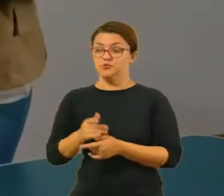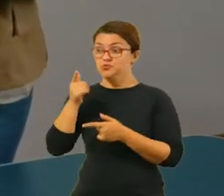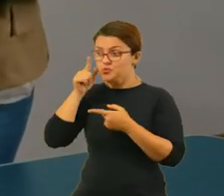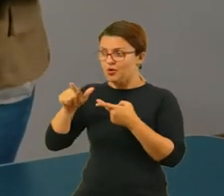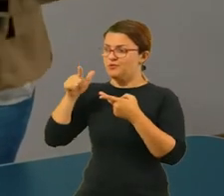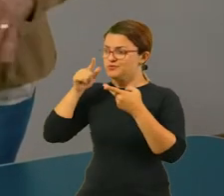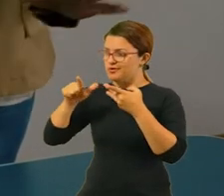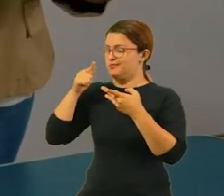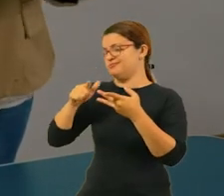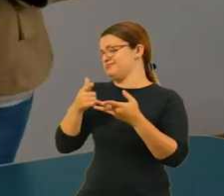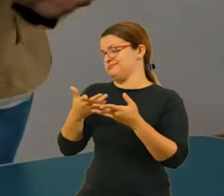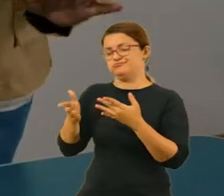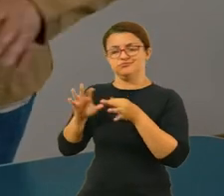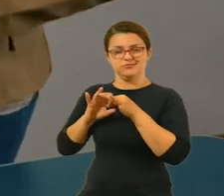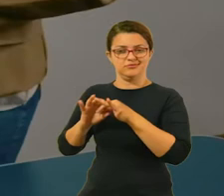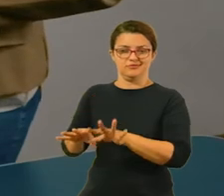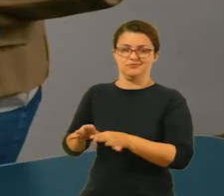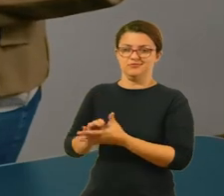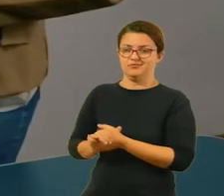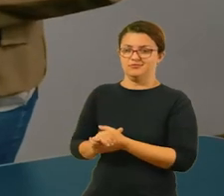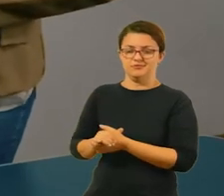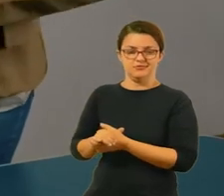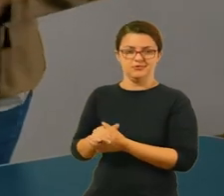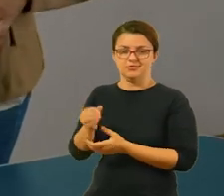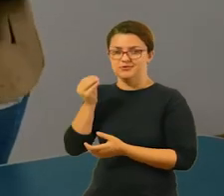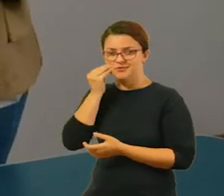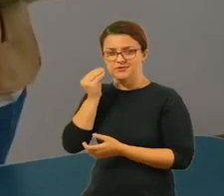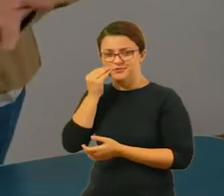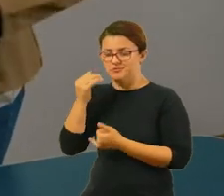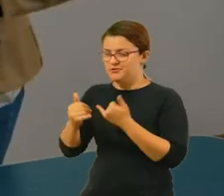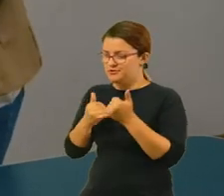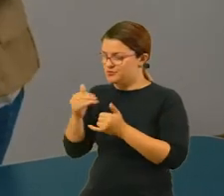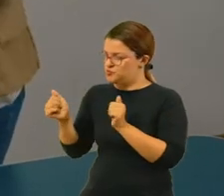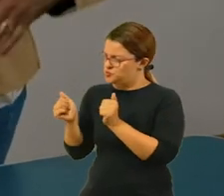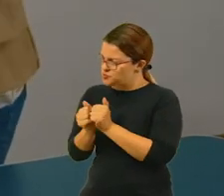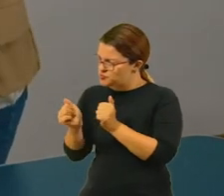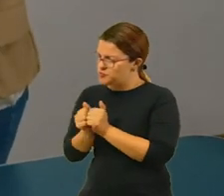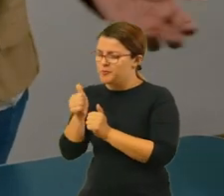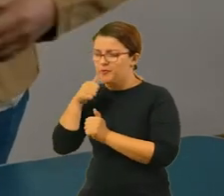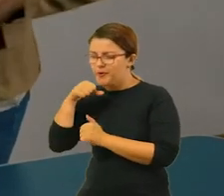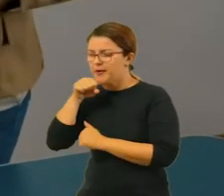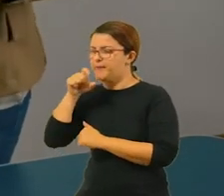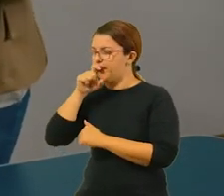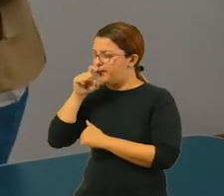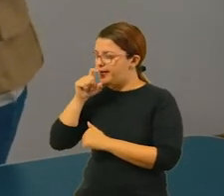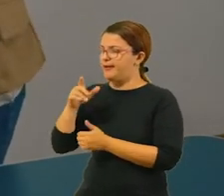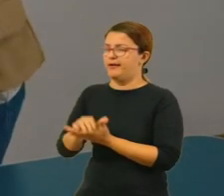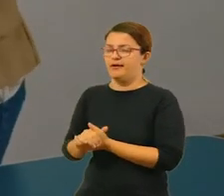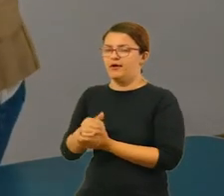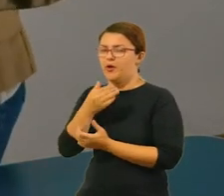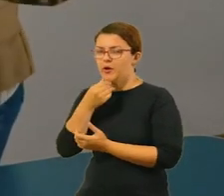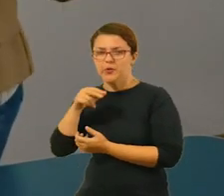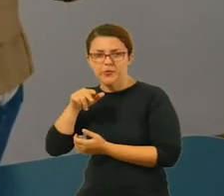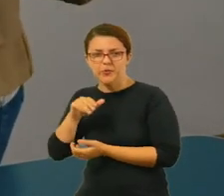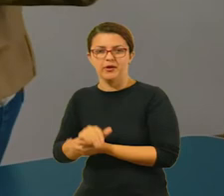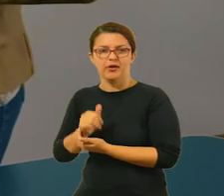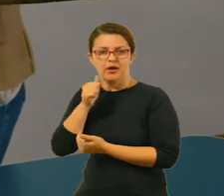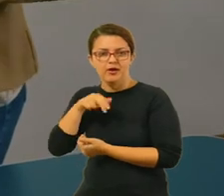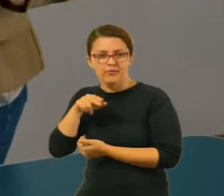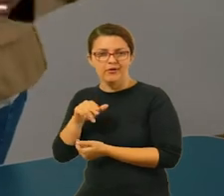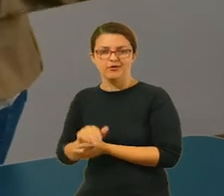ela é benéfica. Pode repetir quantas vezes quiser. Deixa que ela jogue o jogo da memória com os pais, com os irmãos, com